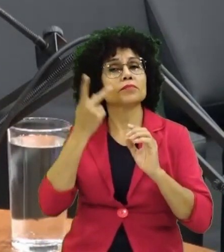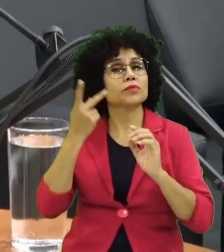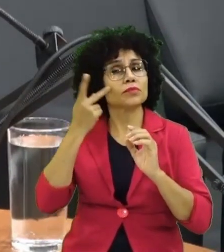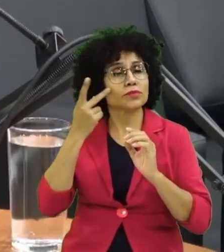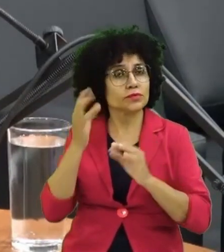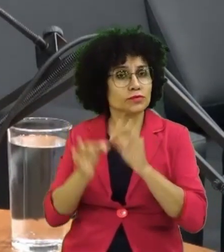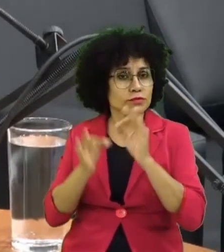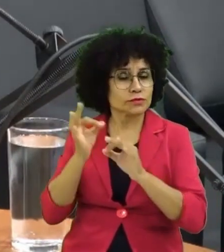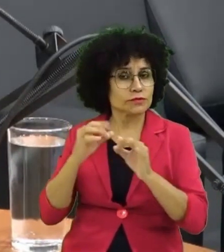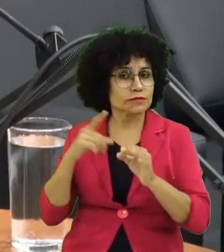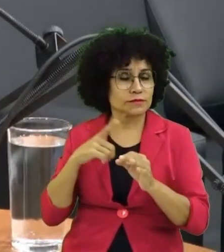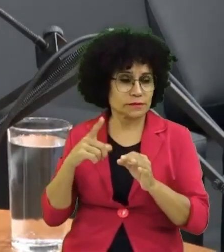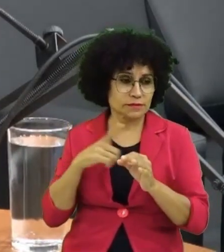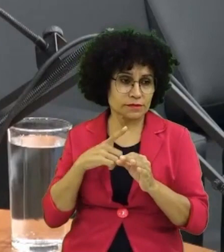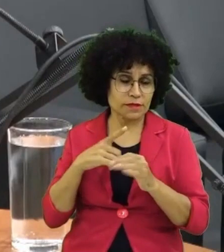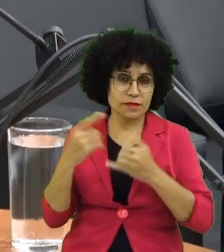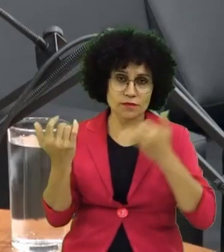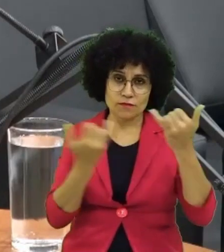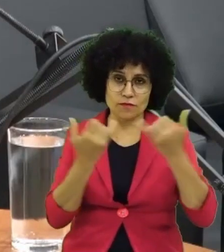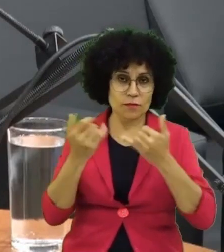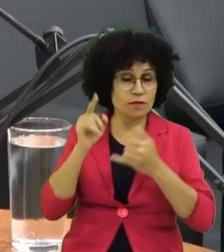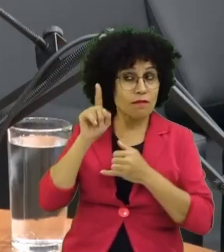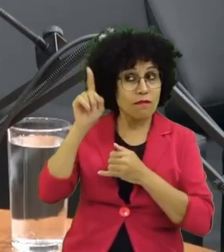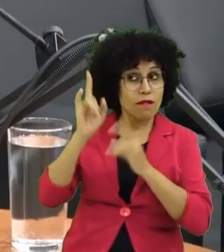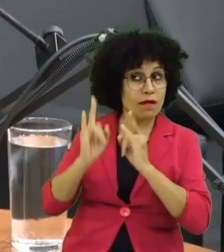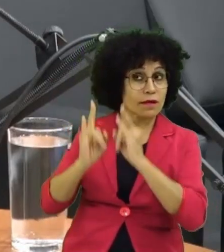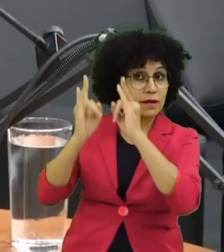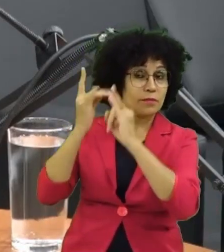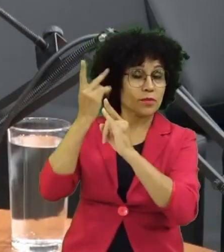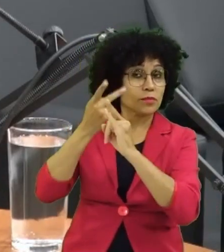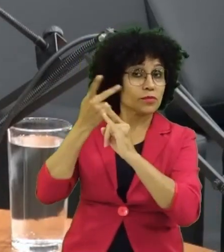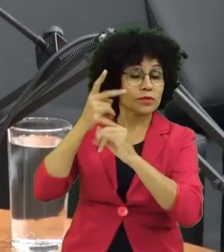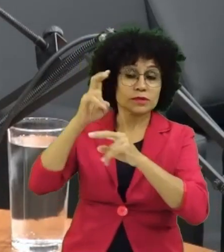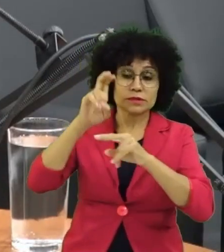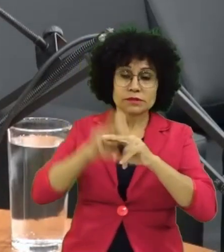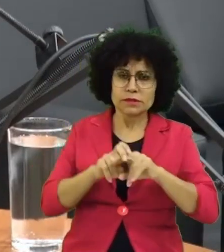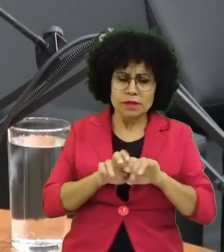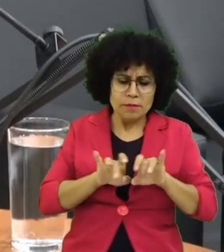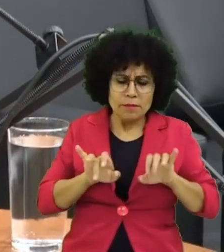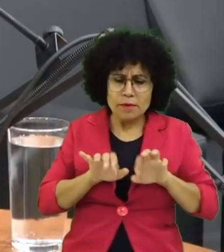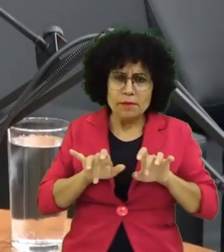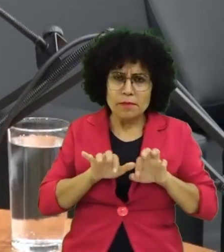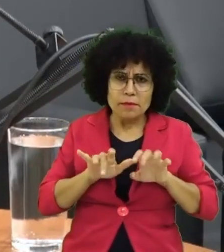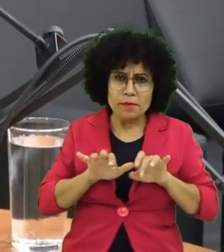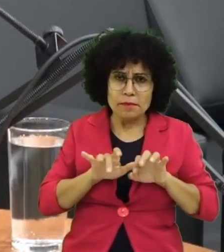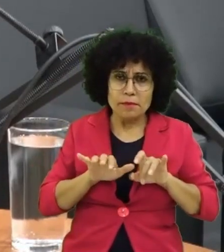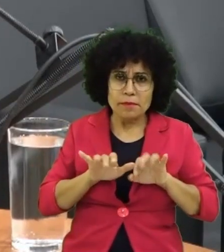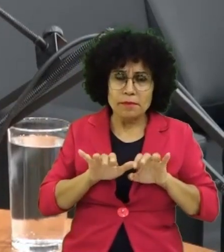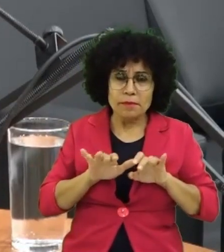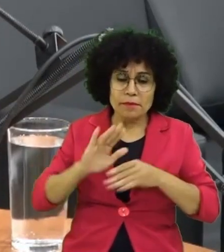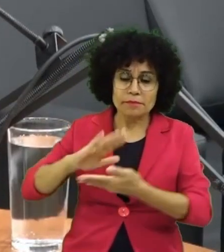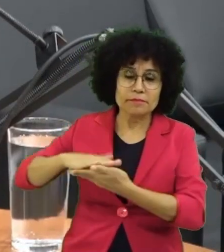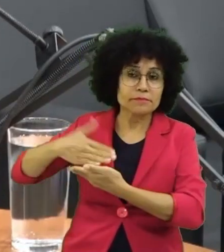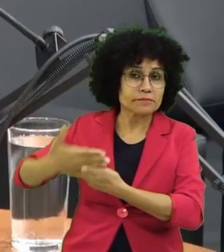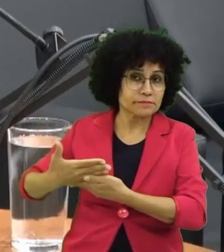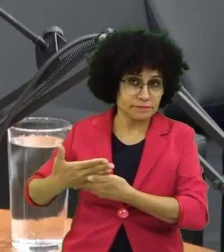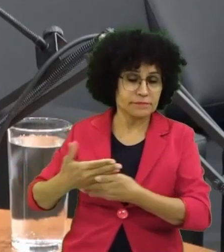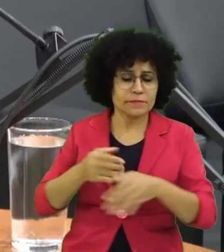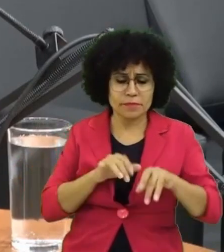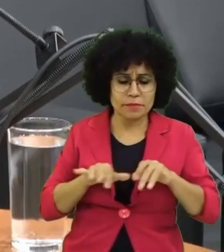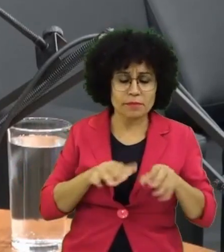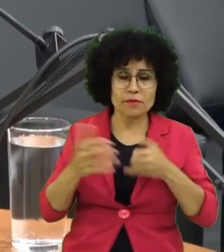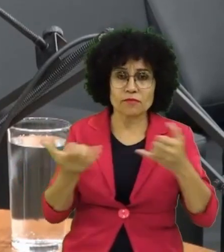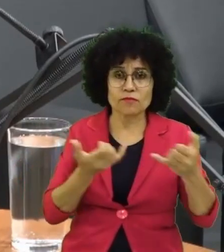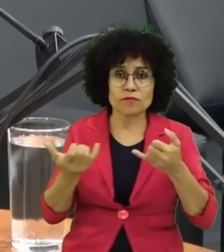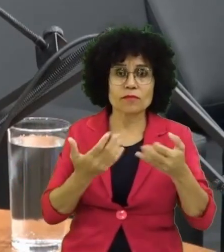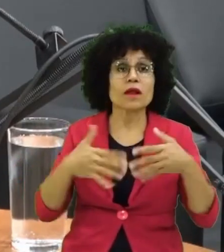vai ter essas informações lá na promotoria, sentado lá no computador, na frente do computador. Quantas zetas eu tenho, né? Qual